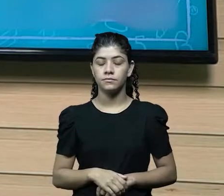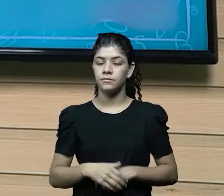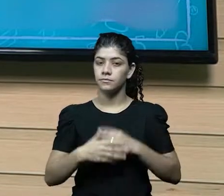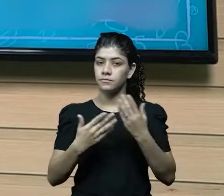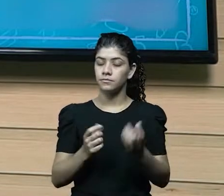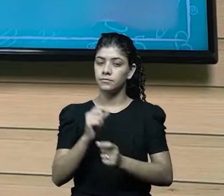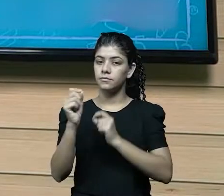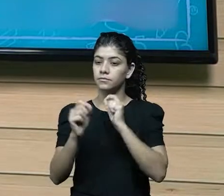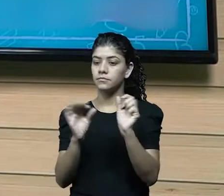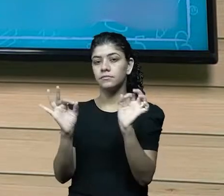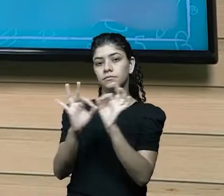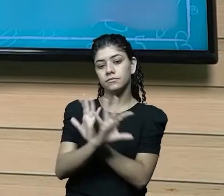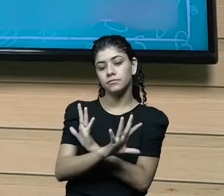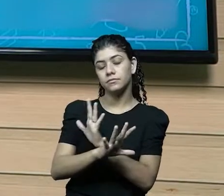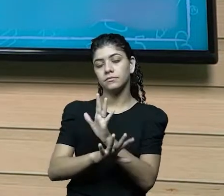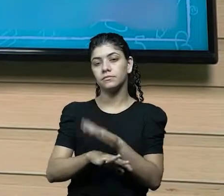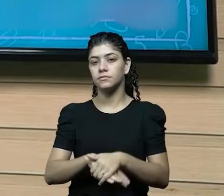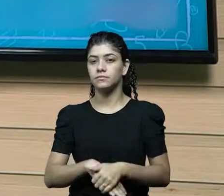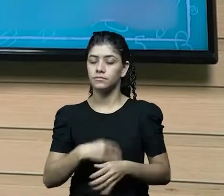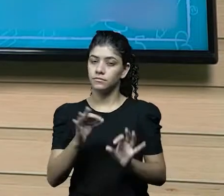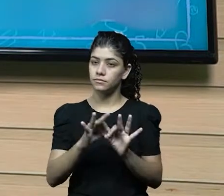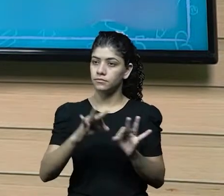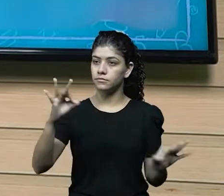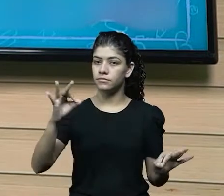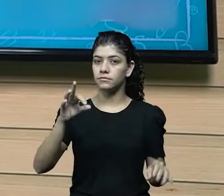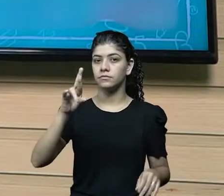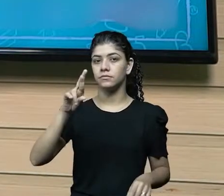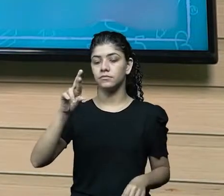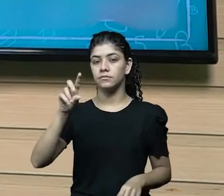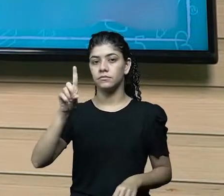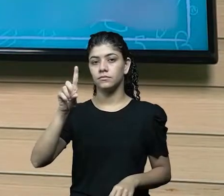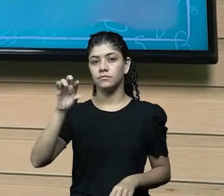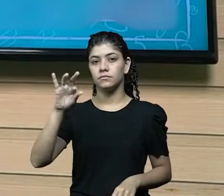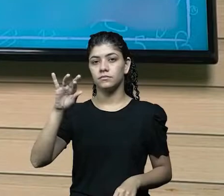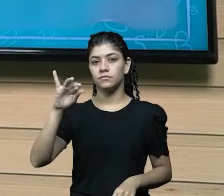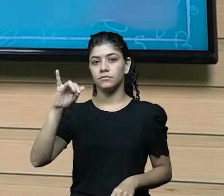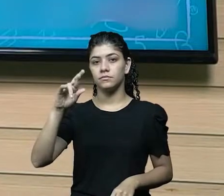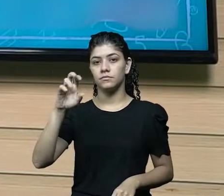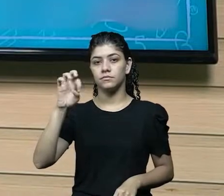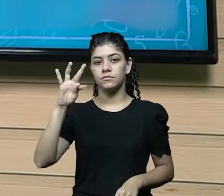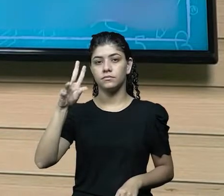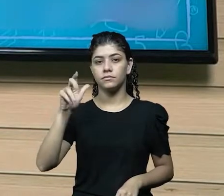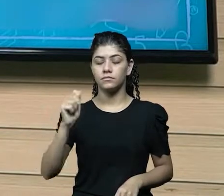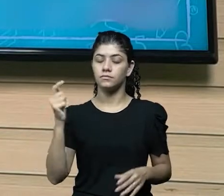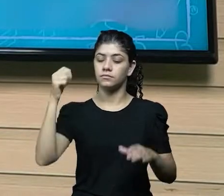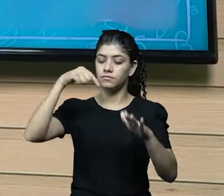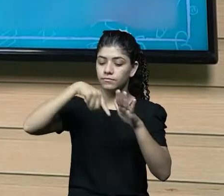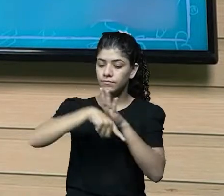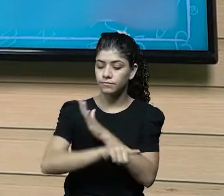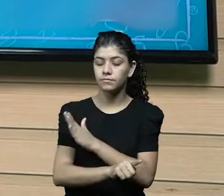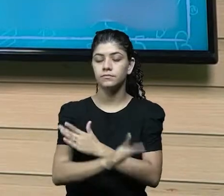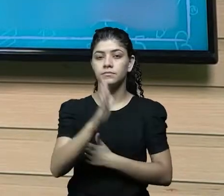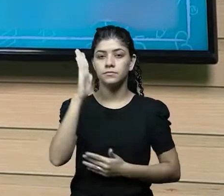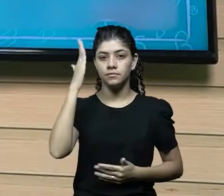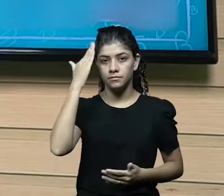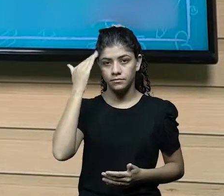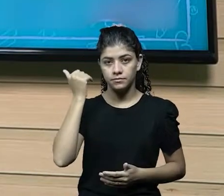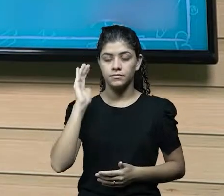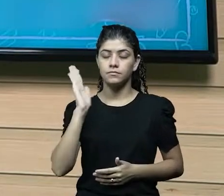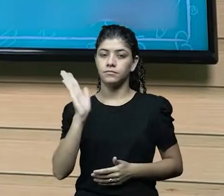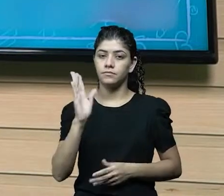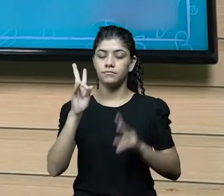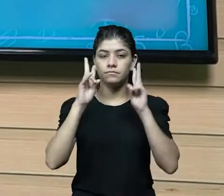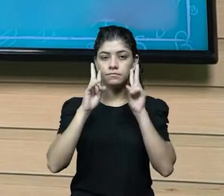esse conteúdo de medição direta, e aí nós vamos aprofundar um pouco mais. Sim, nós já vimos esse